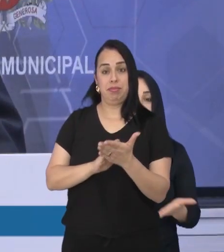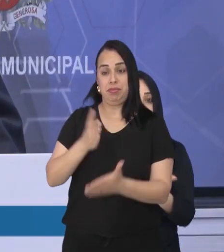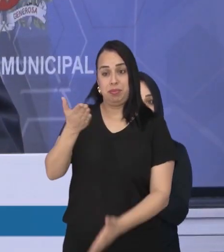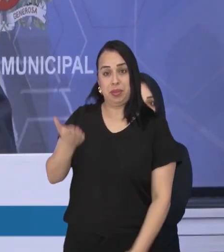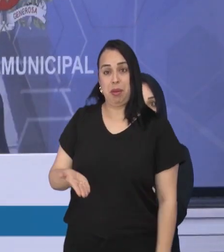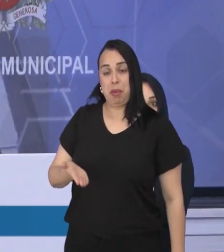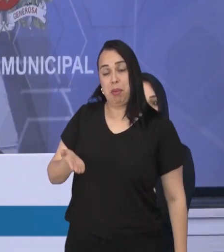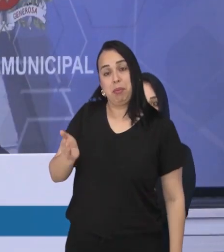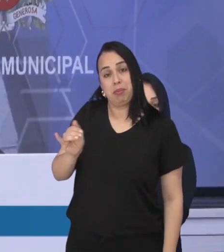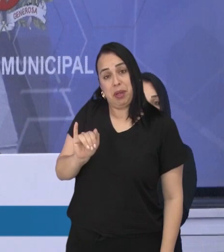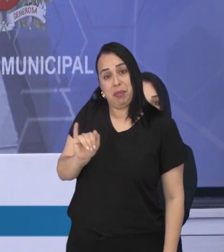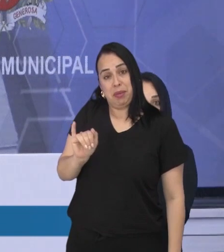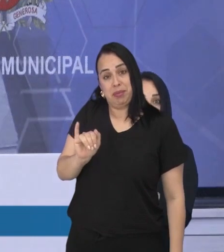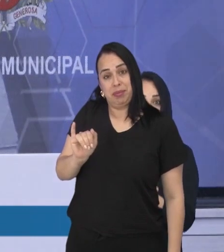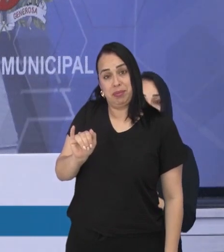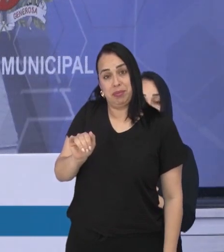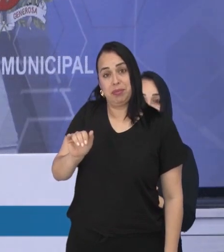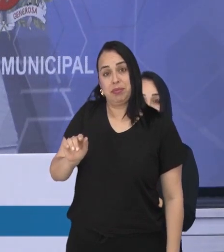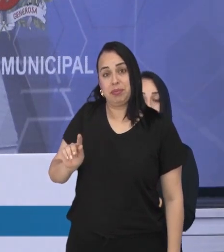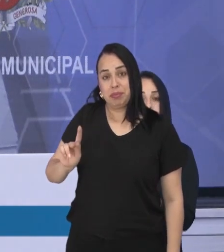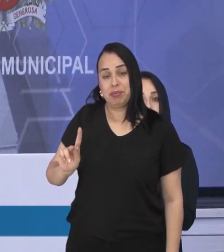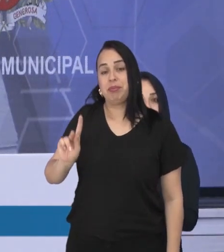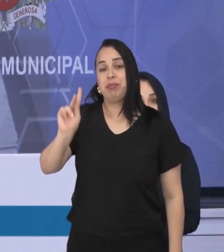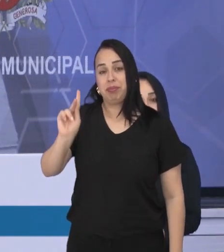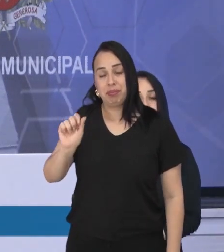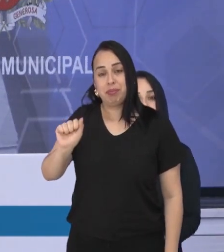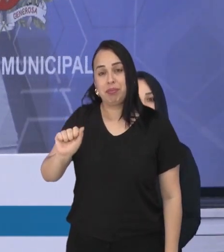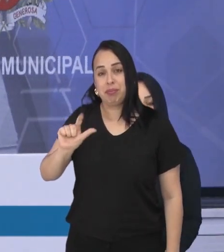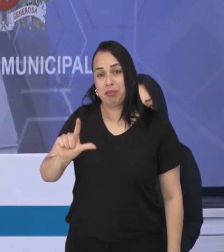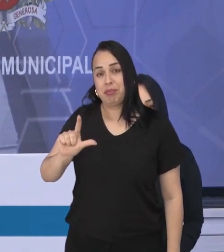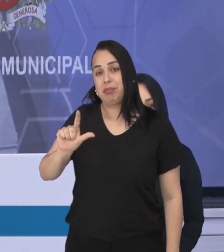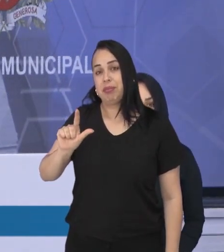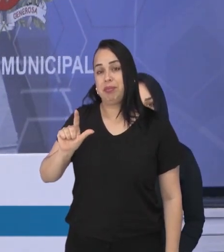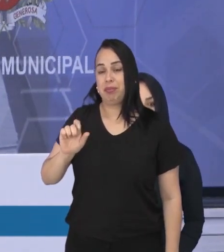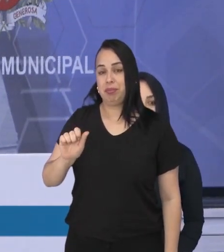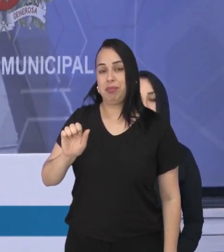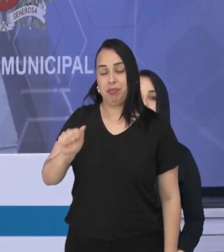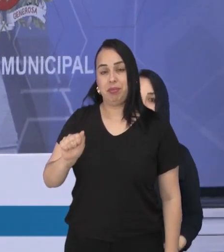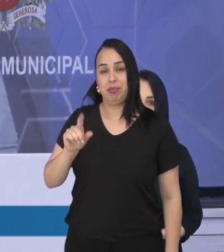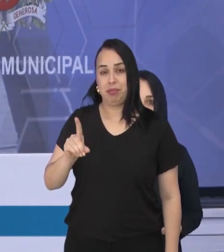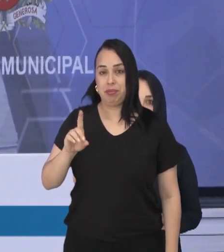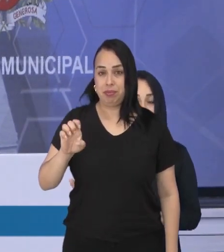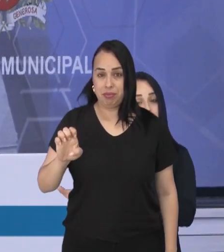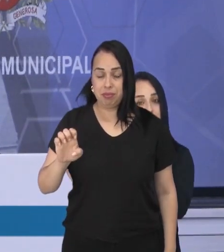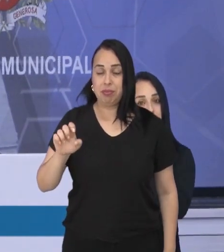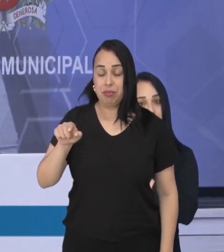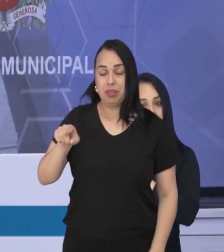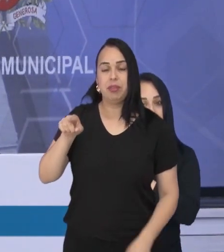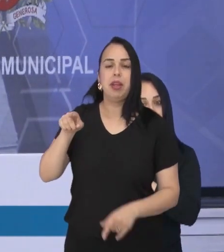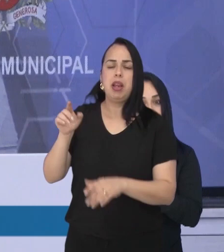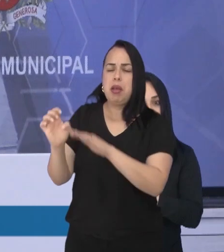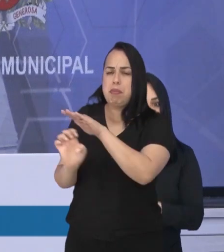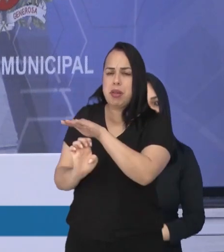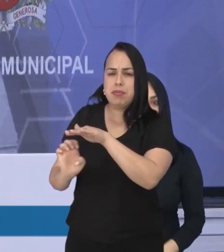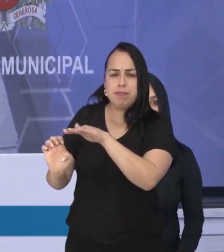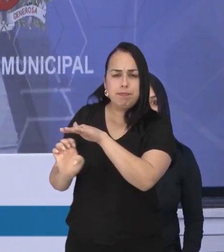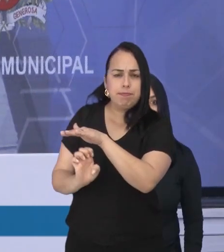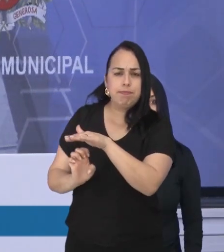Parabenizar ao nosso irmão Khaled El Mazou, empresário,